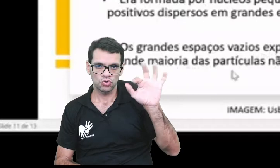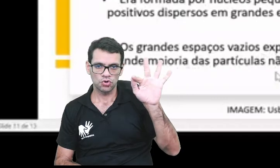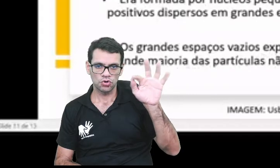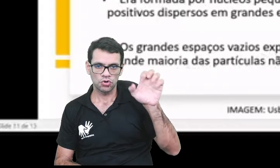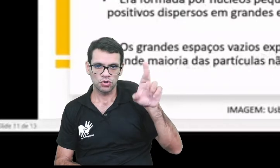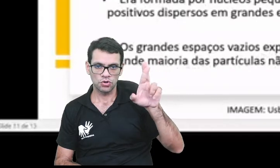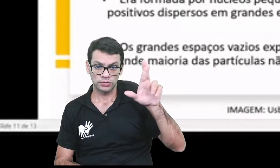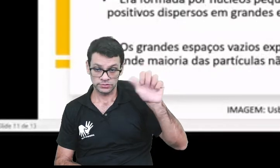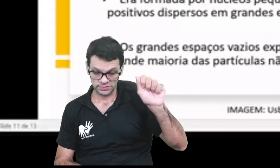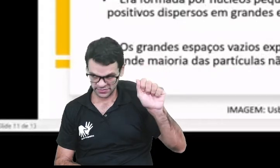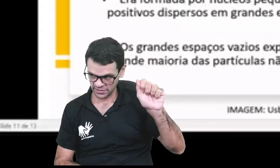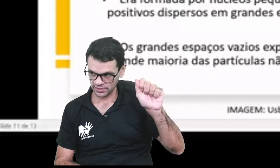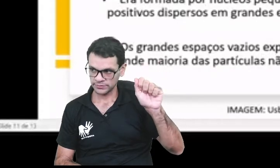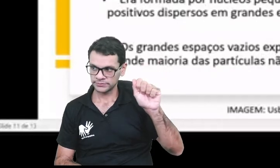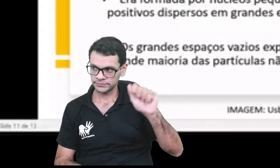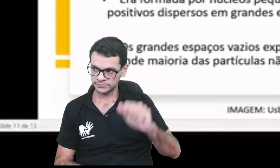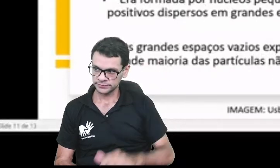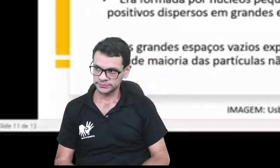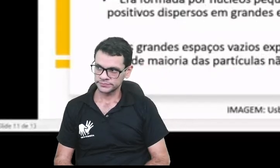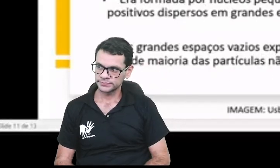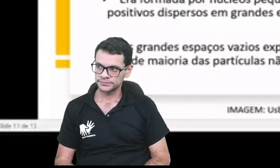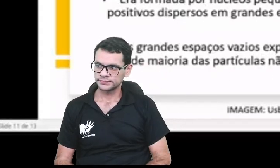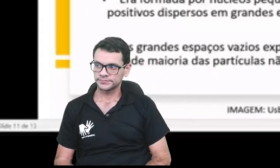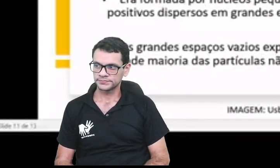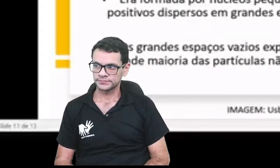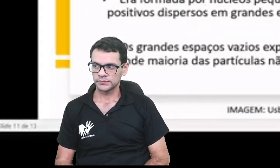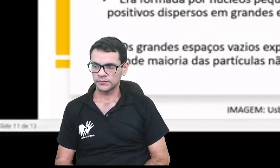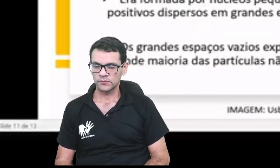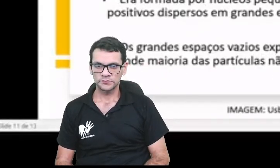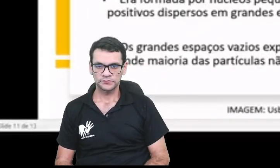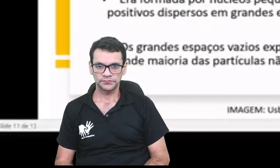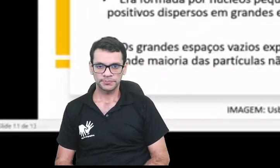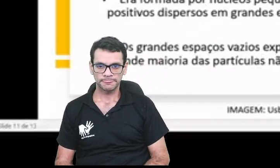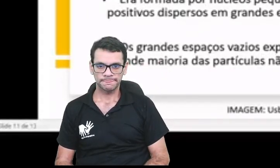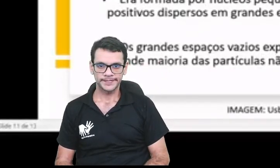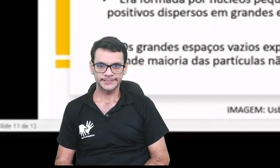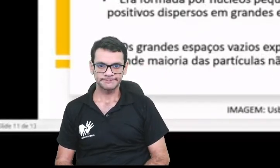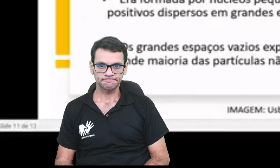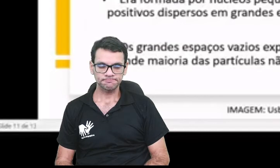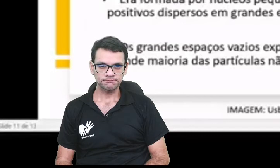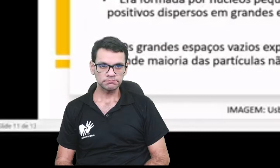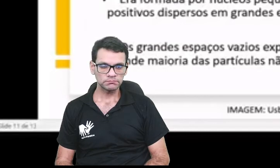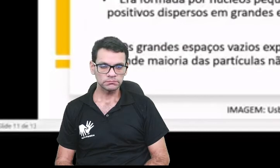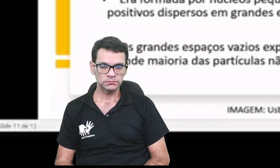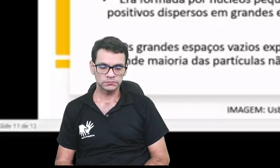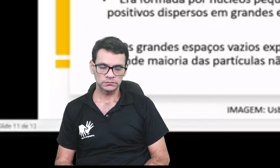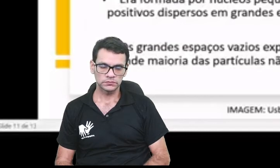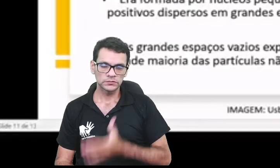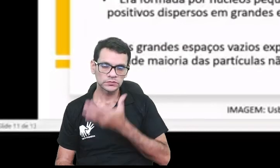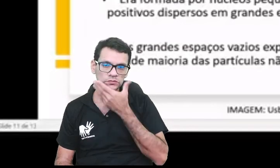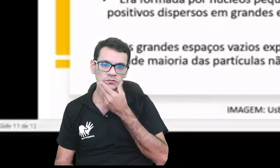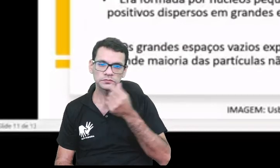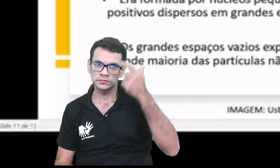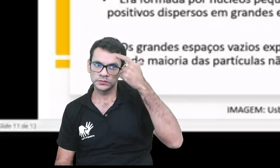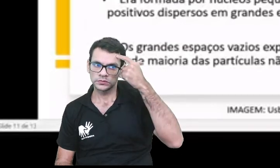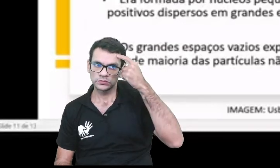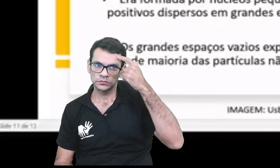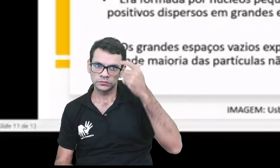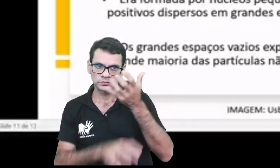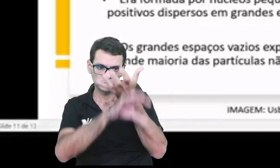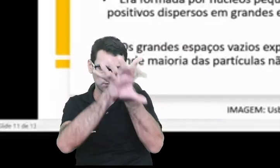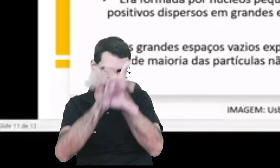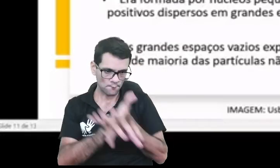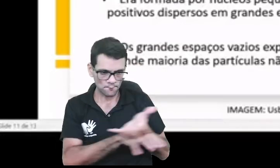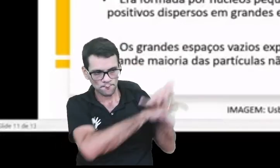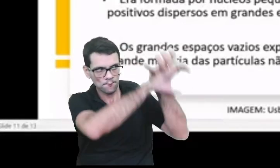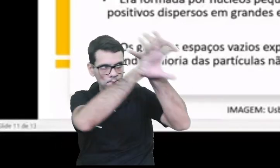grande maioria das partículas não sofrem desvios. Então, ele pensou, nesse espaço vazio, a gente